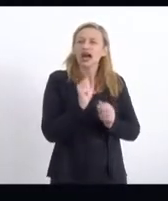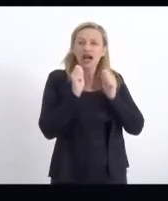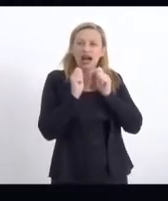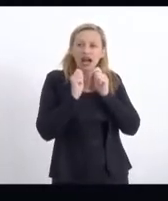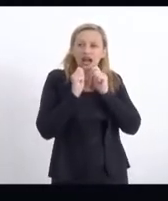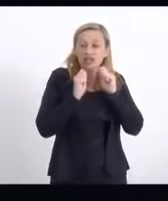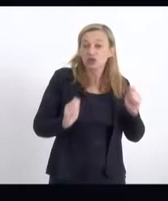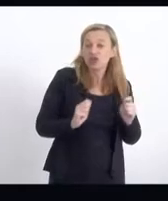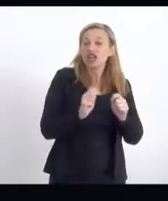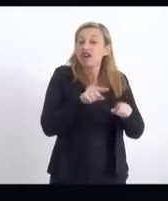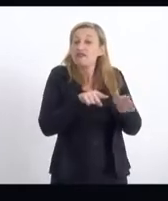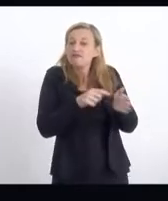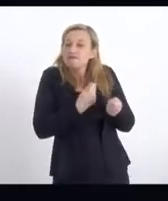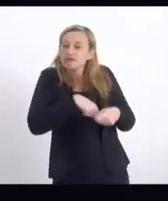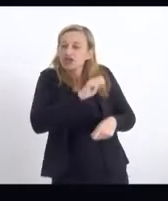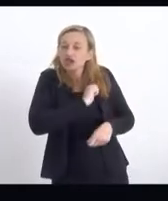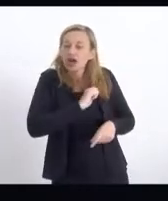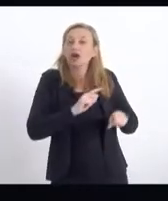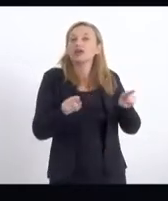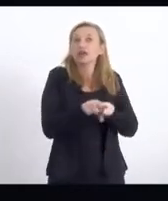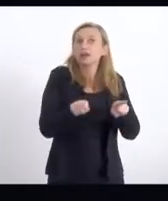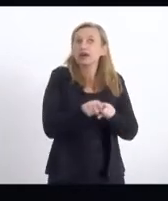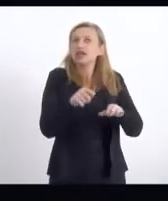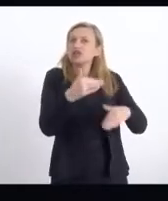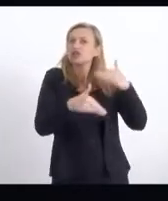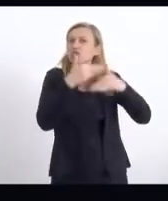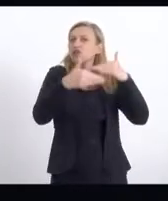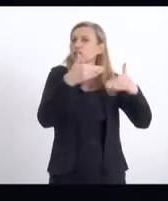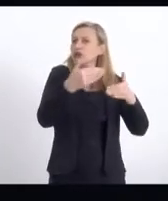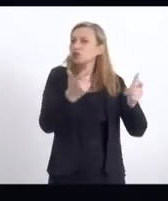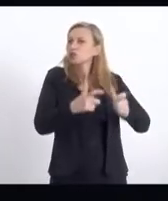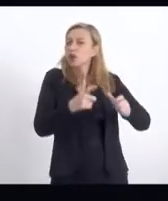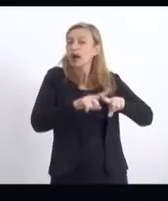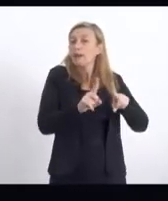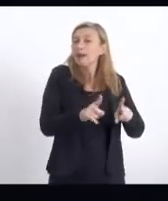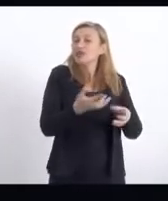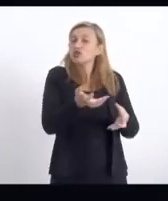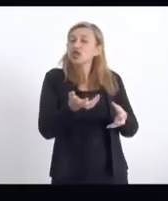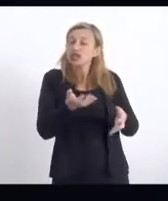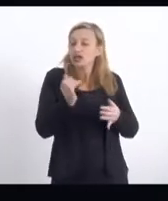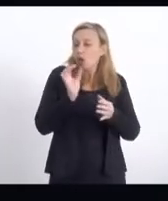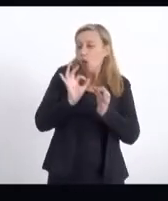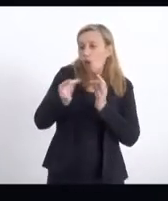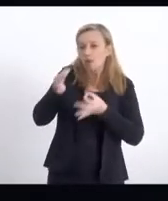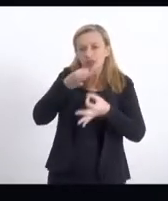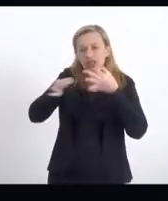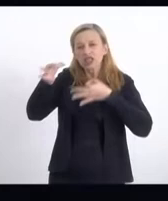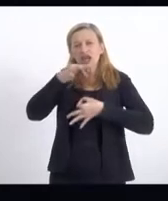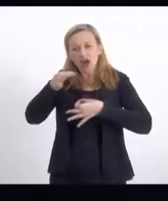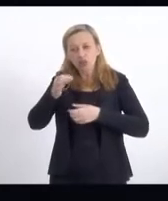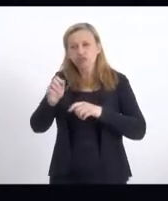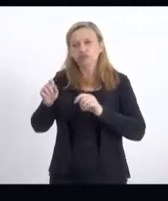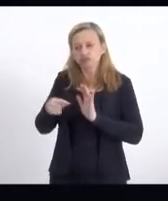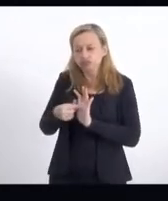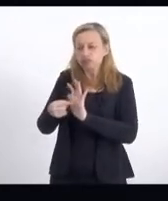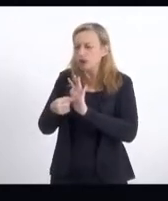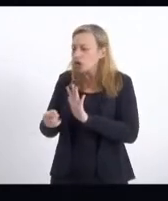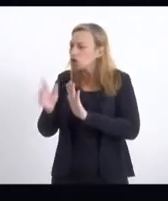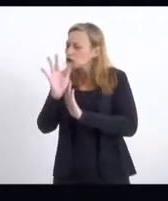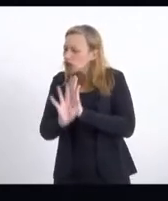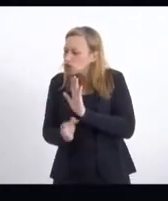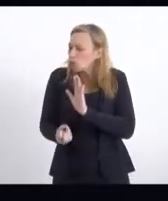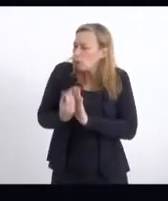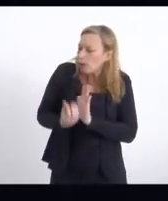só a questão fiscal, a questão do desenvolvimento. E aí o que eu queria era dar algumas sugestões. Fizemos um texto sobre o